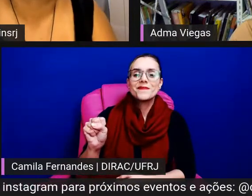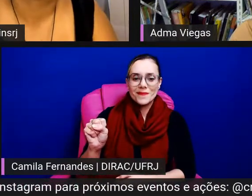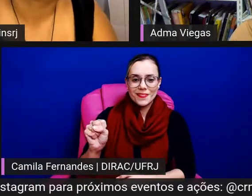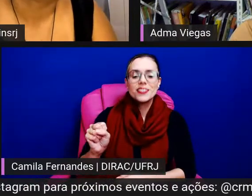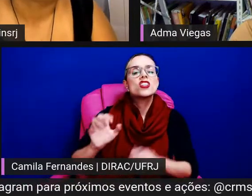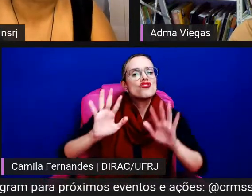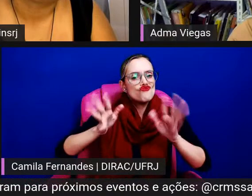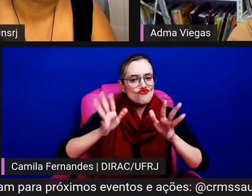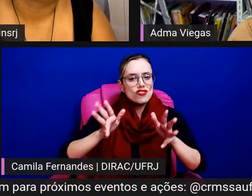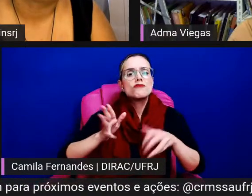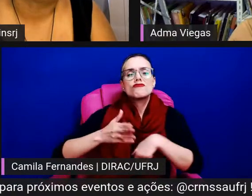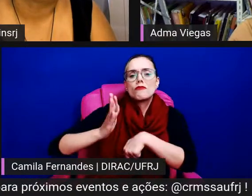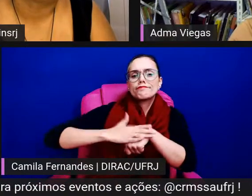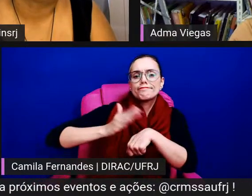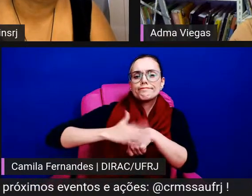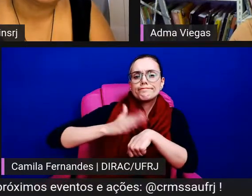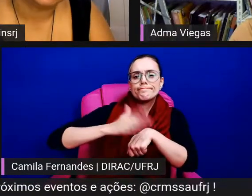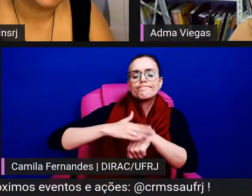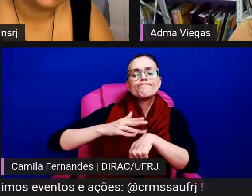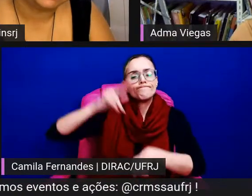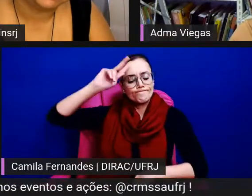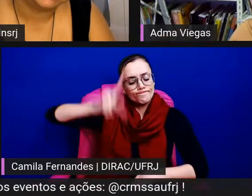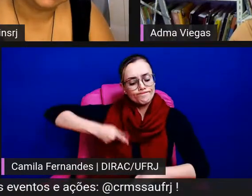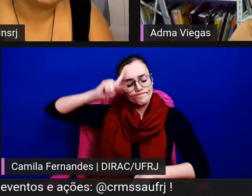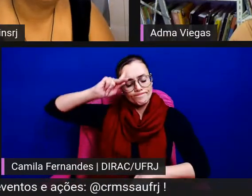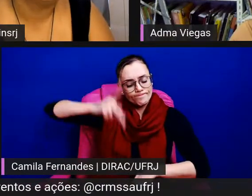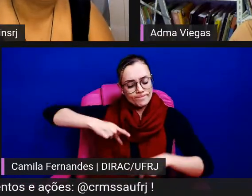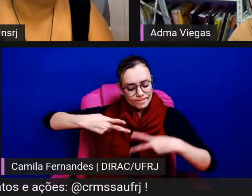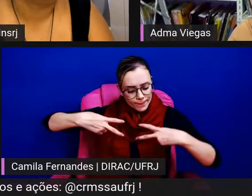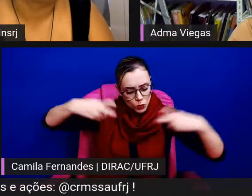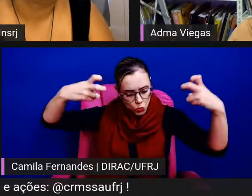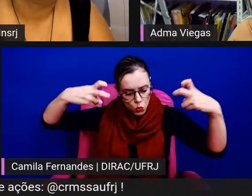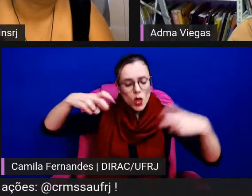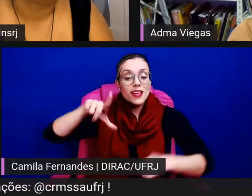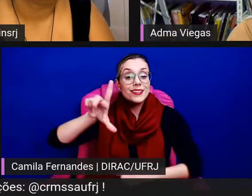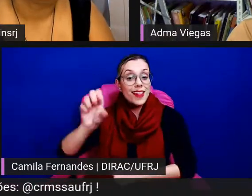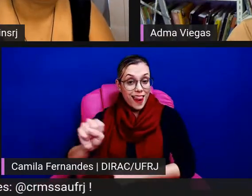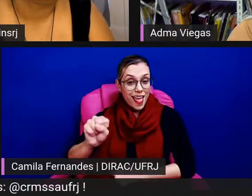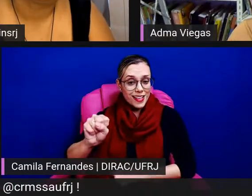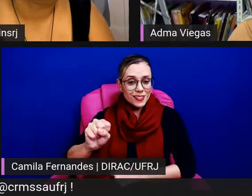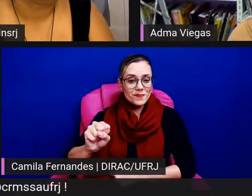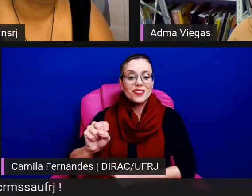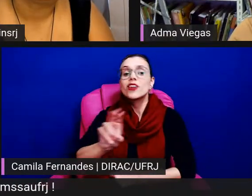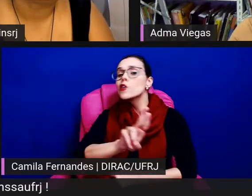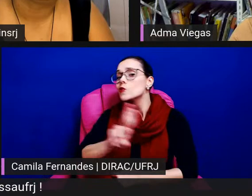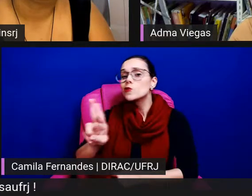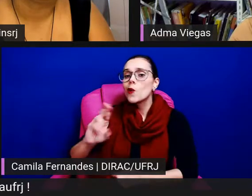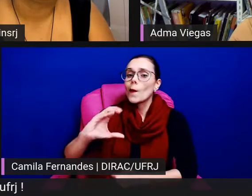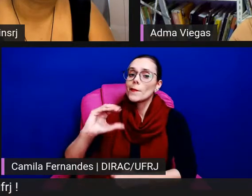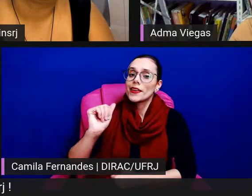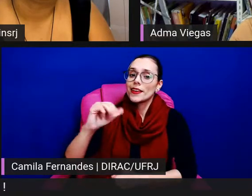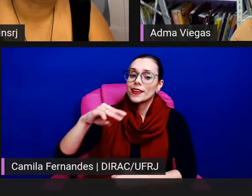autodeclaradas lésbicas, que são a Camila Marins e a Daiana Guzmão. Nós